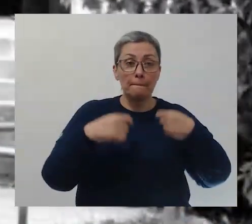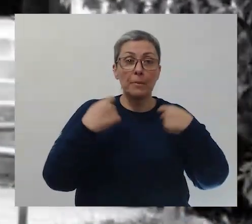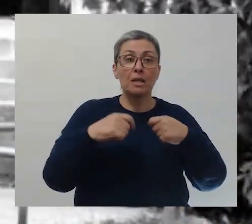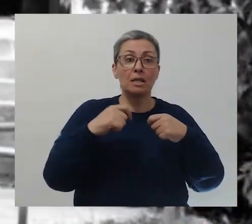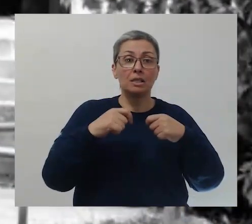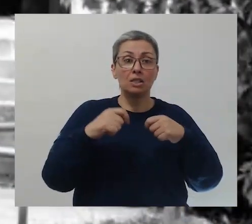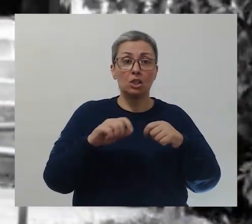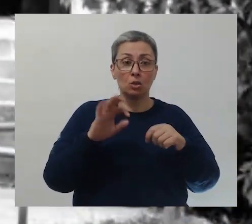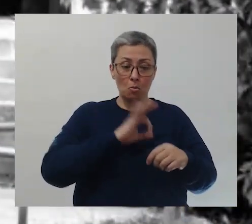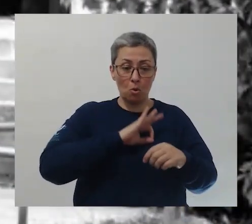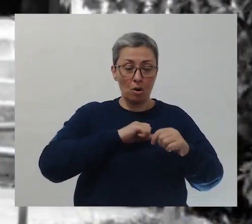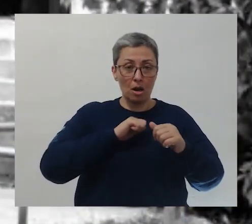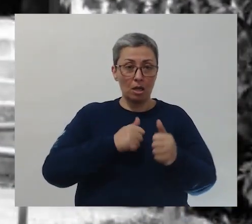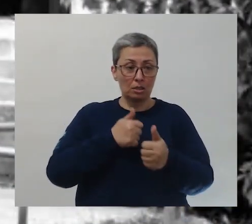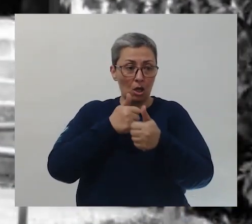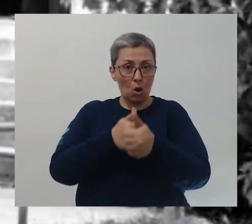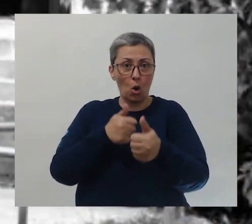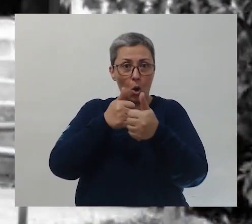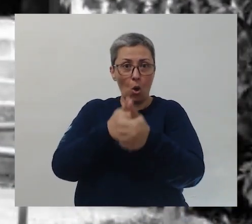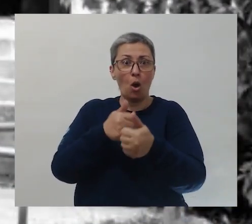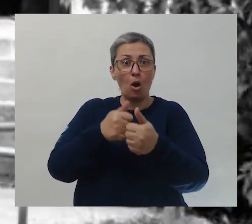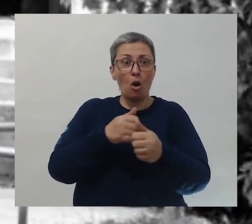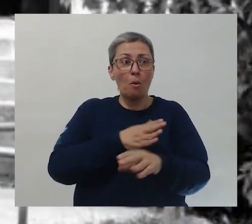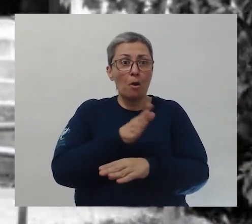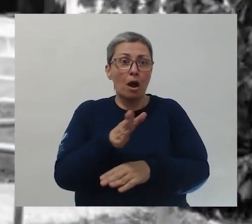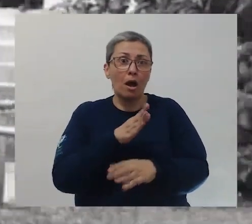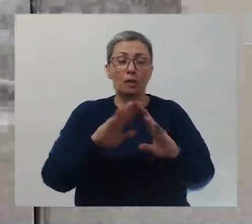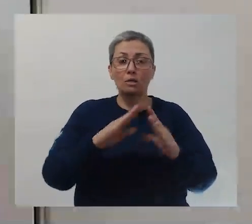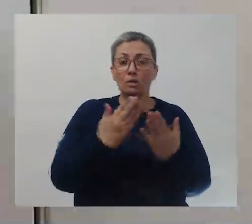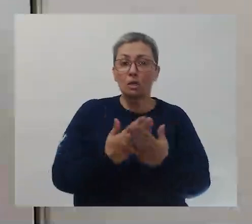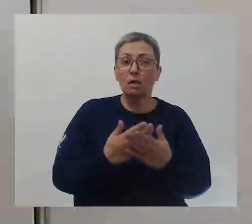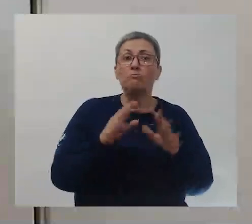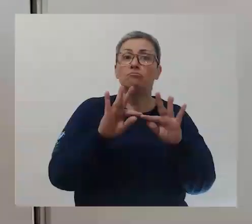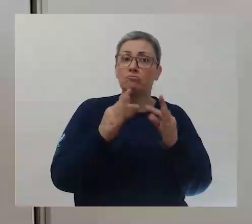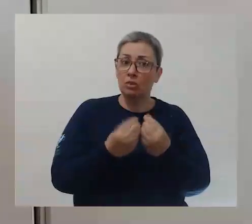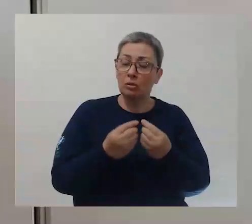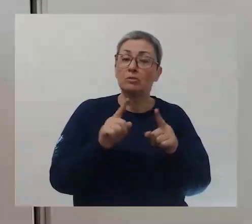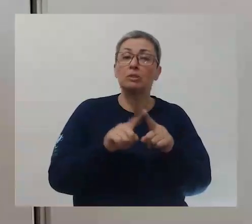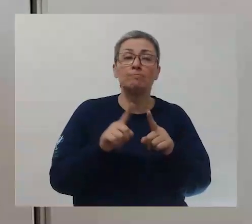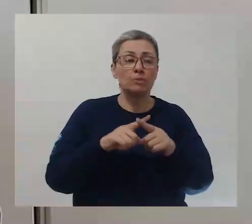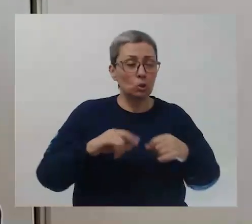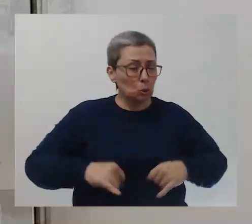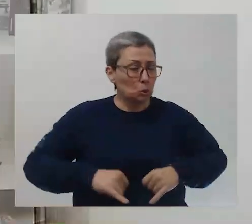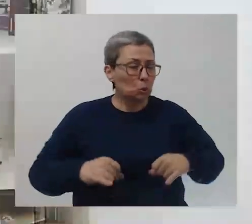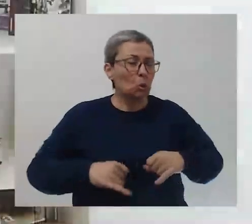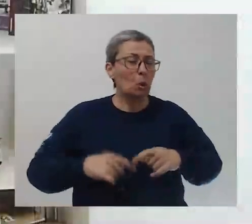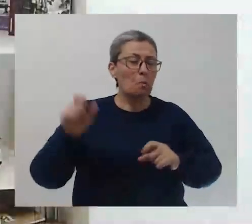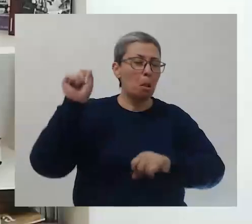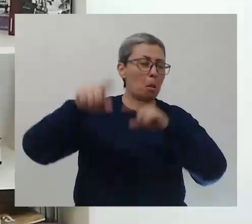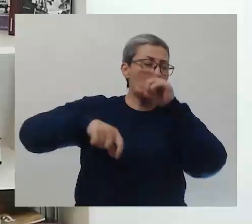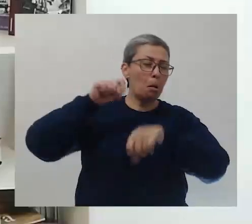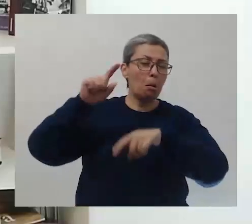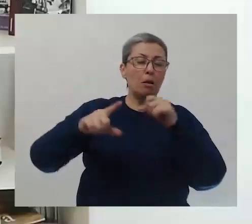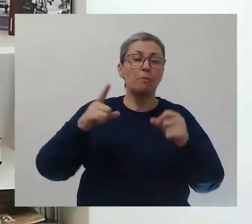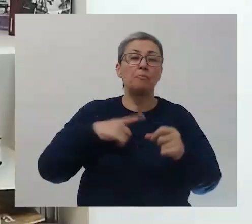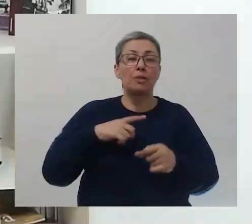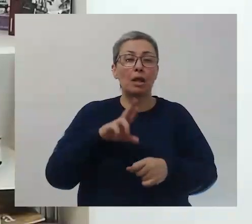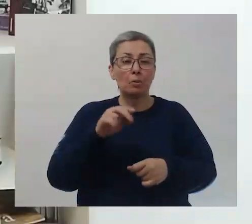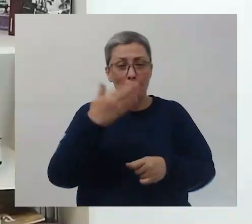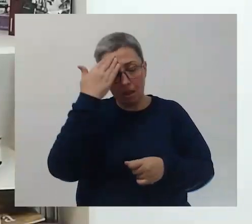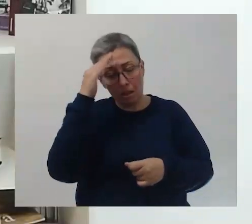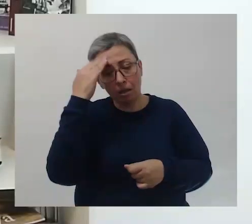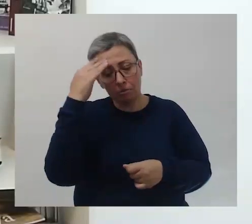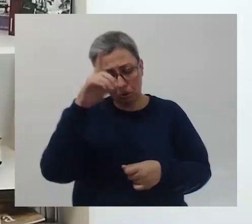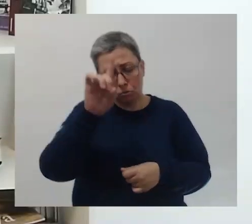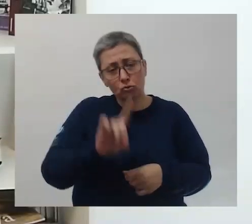de escolta policial para frequentar a escola. Ela e sua família sofreram muitas ameaças. Mas Ruby entendia